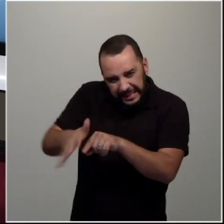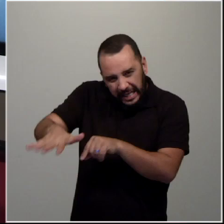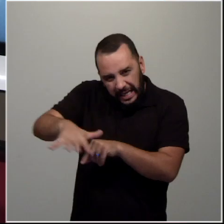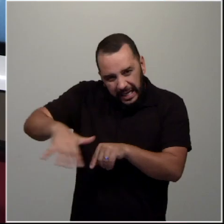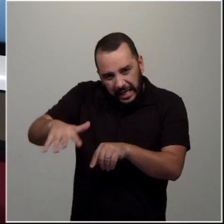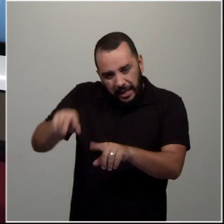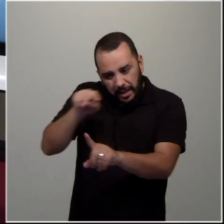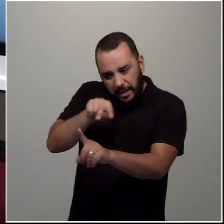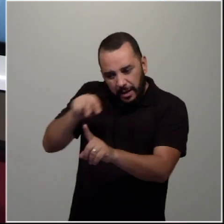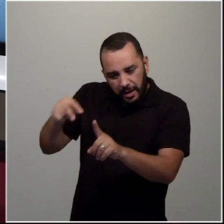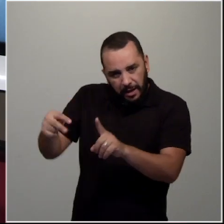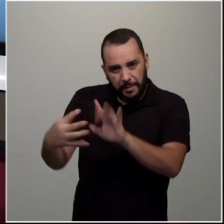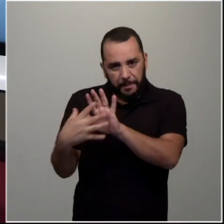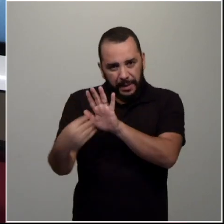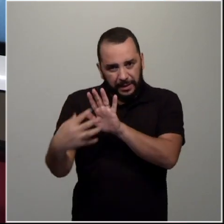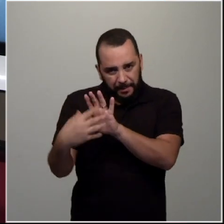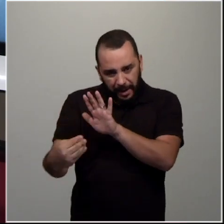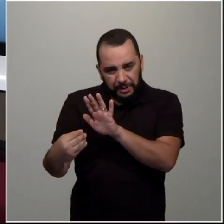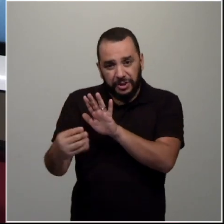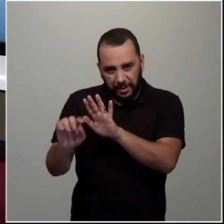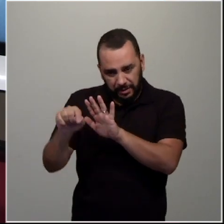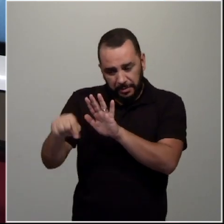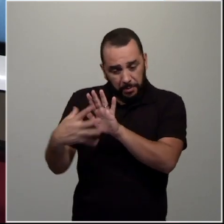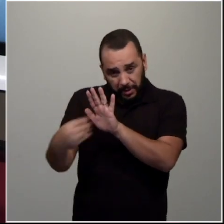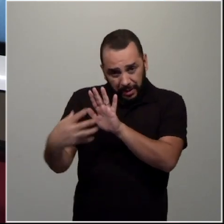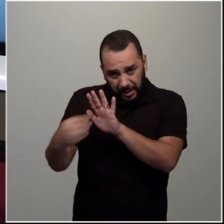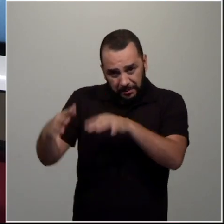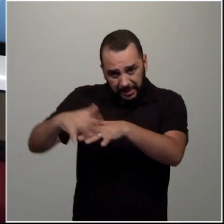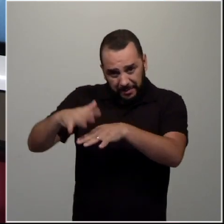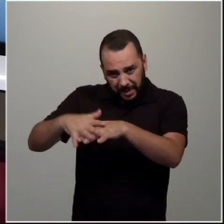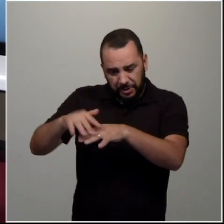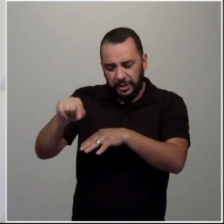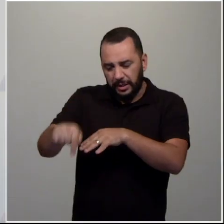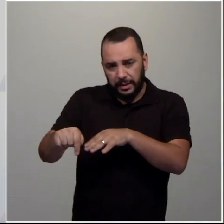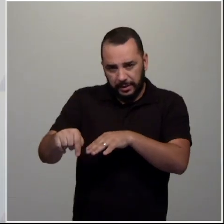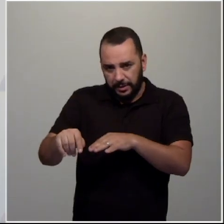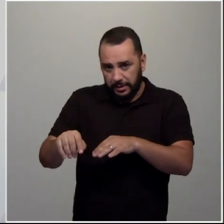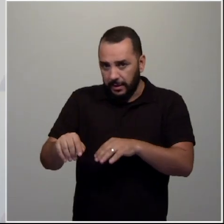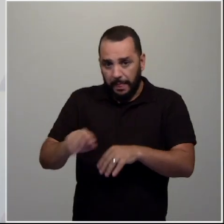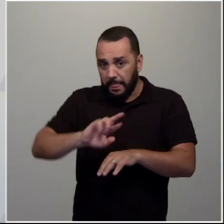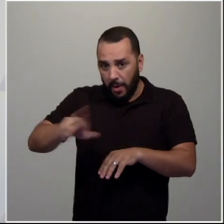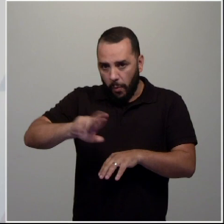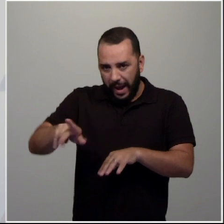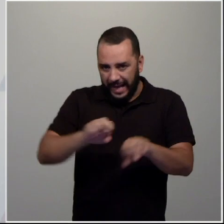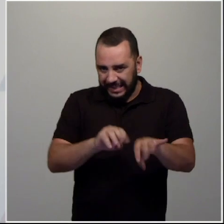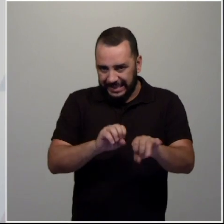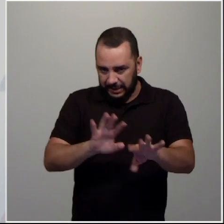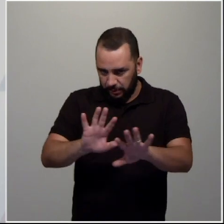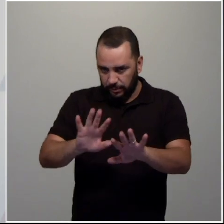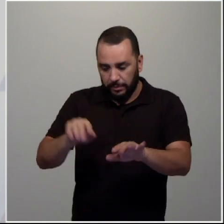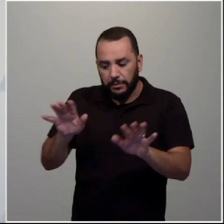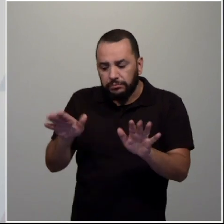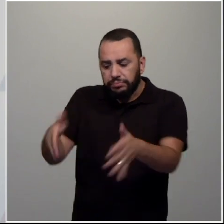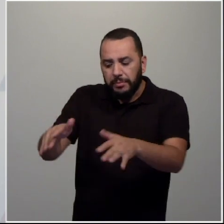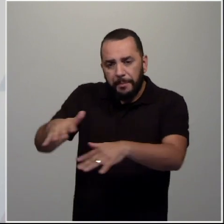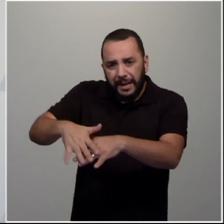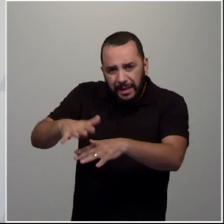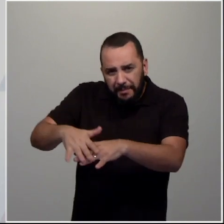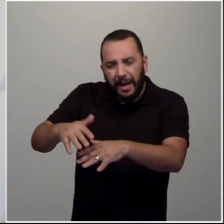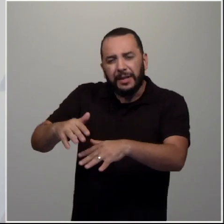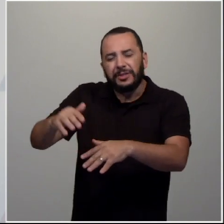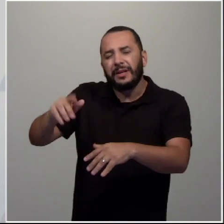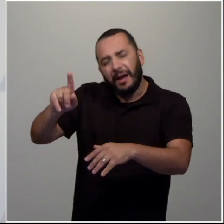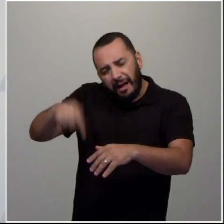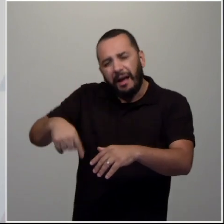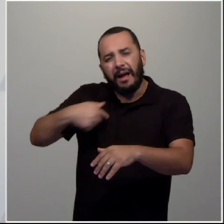da modelagem matemática que não está relacionada ao ensino é essa matemática uma ferramenta para compreender ou prever